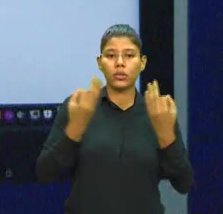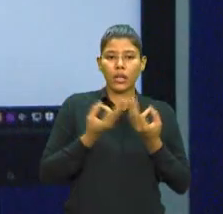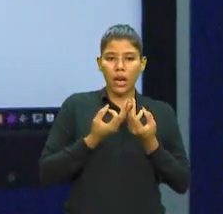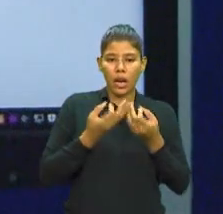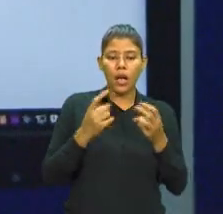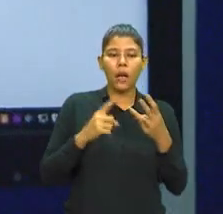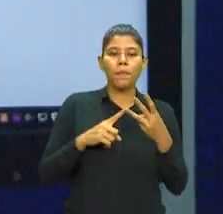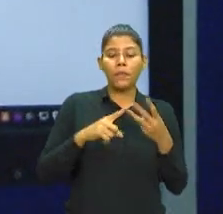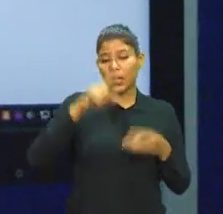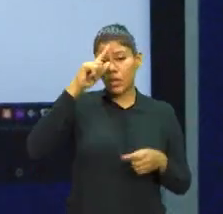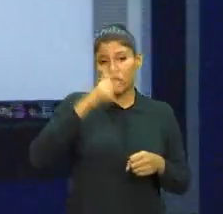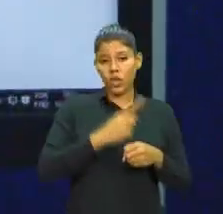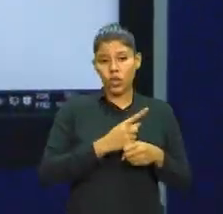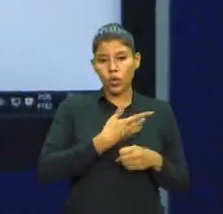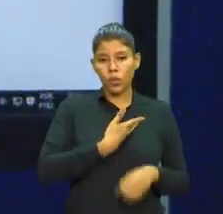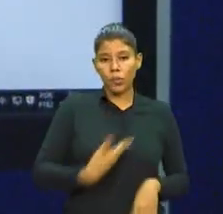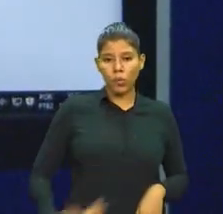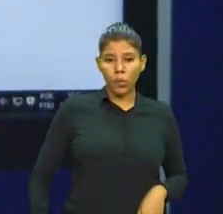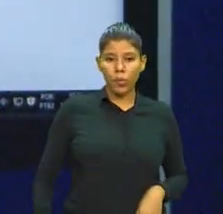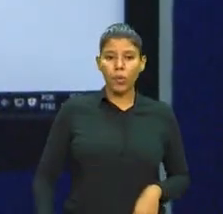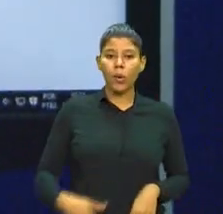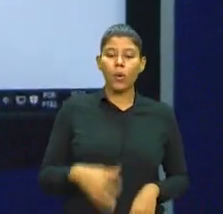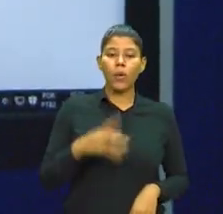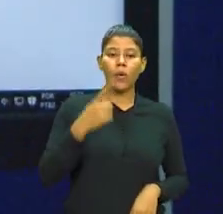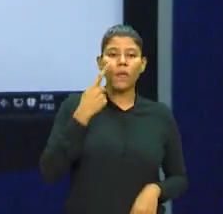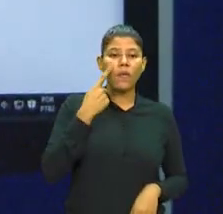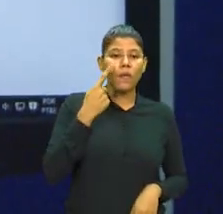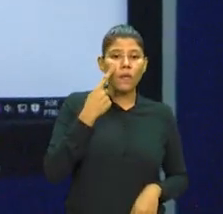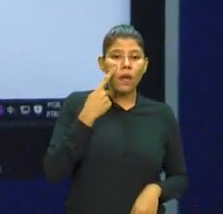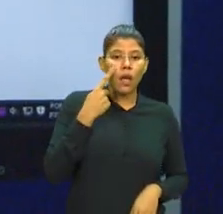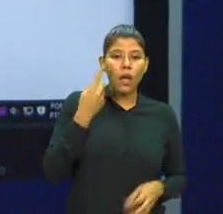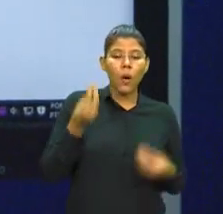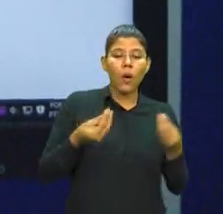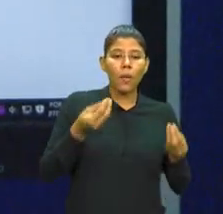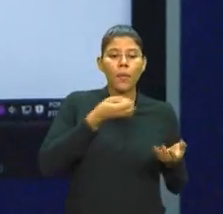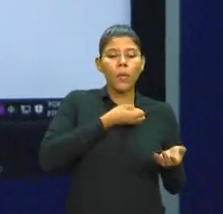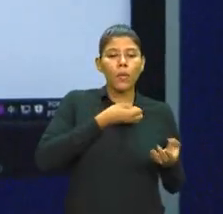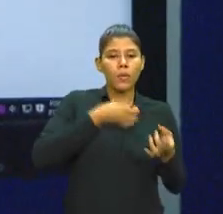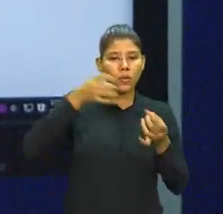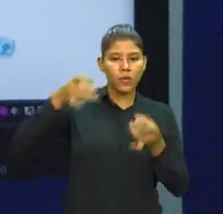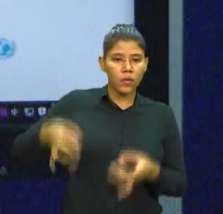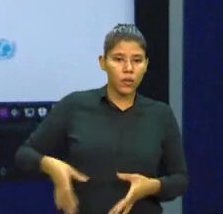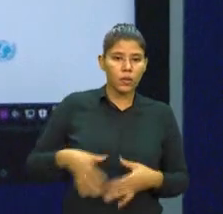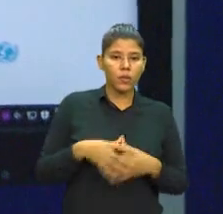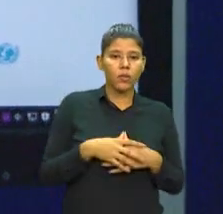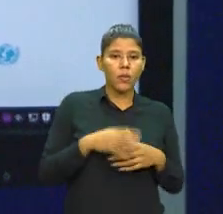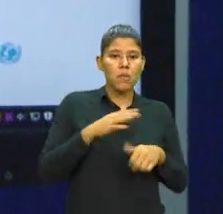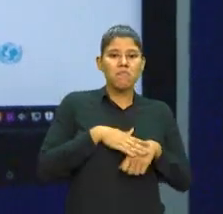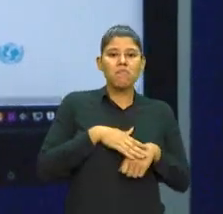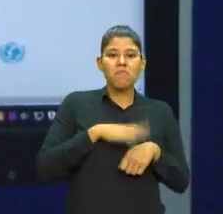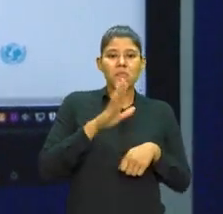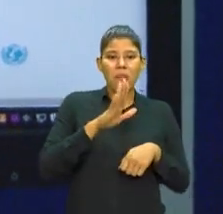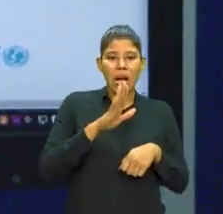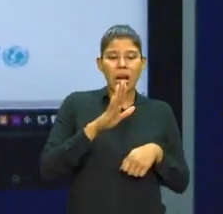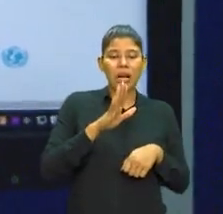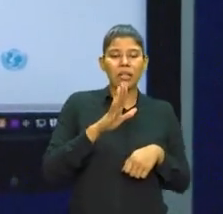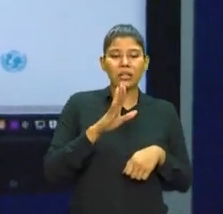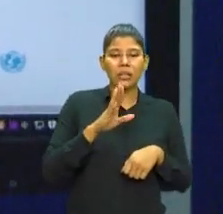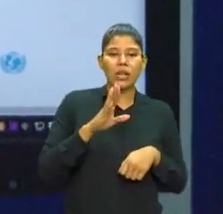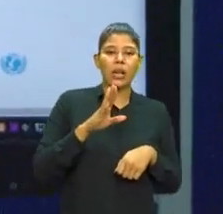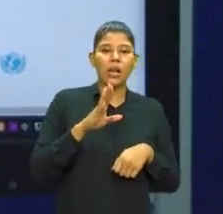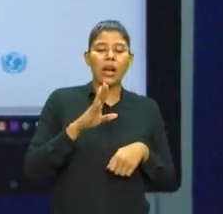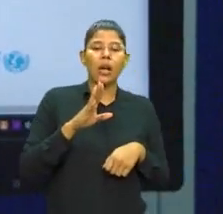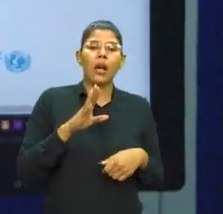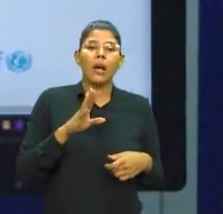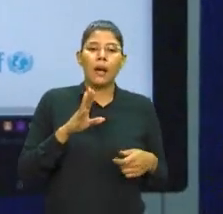públicos acompanha a situação da evasão escolar entre os motivos o mais comum é a falta de interesse pela escola